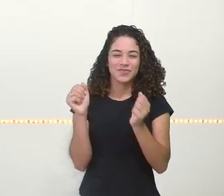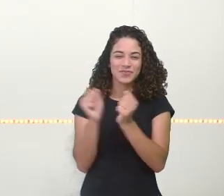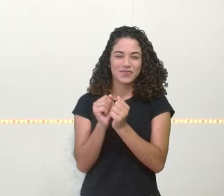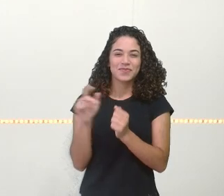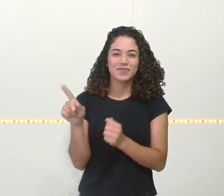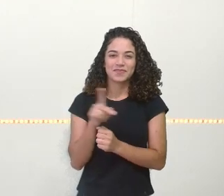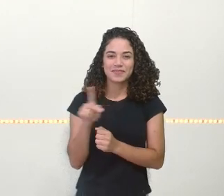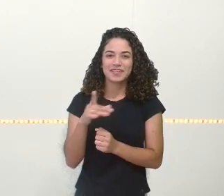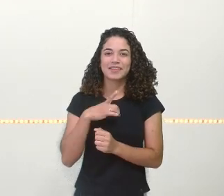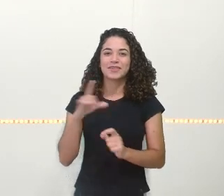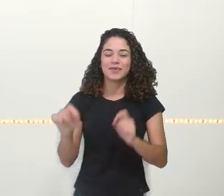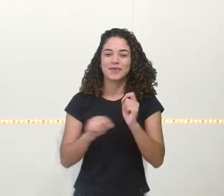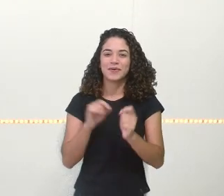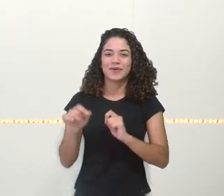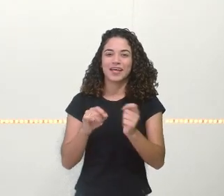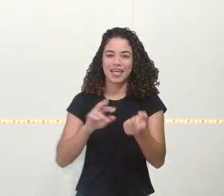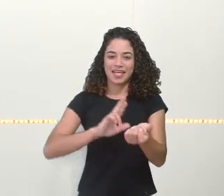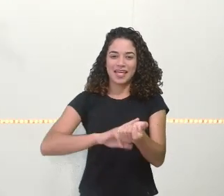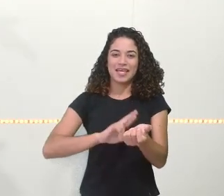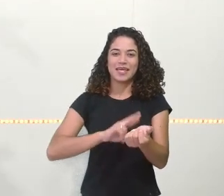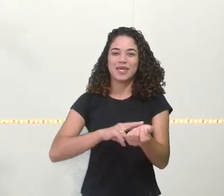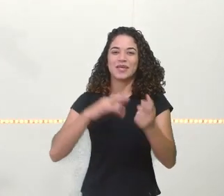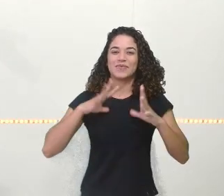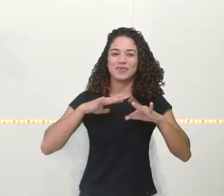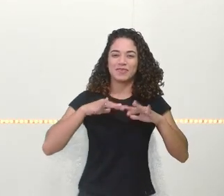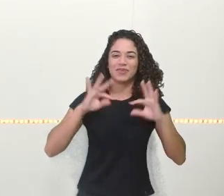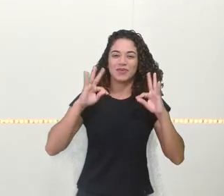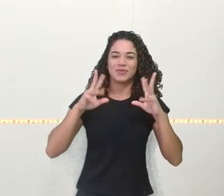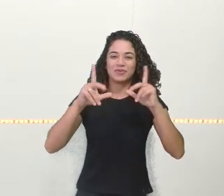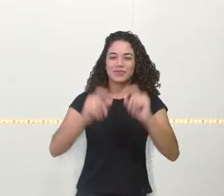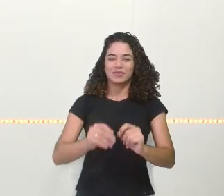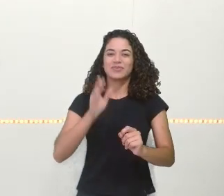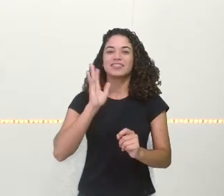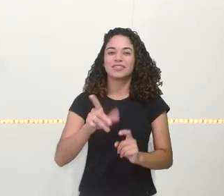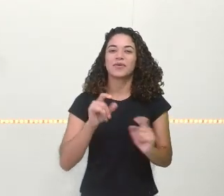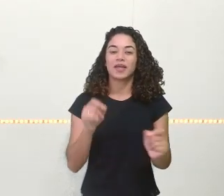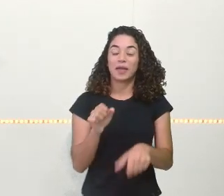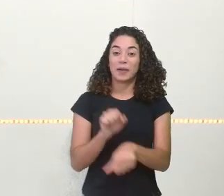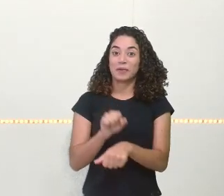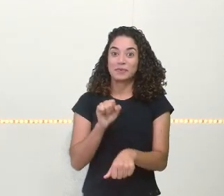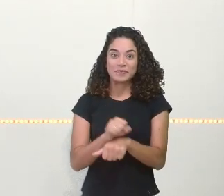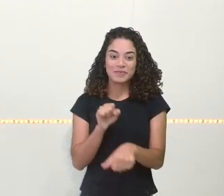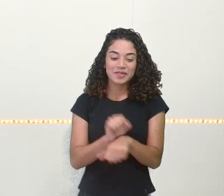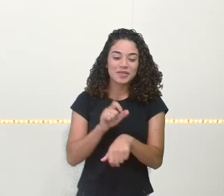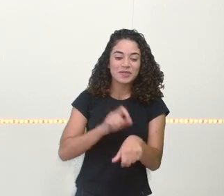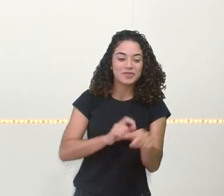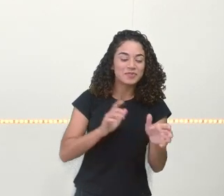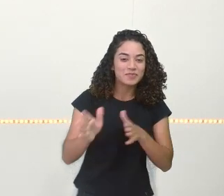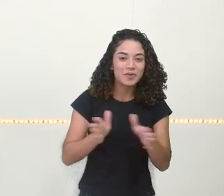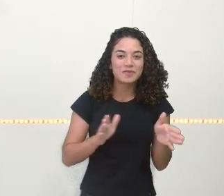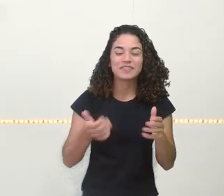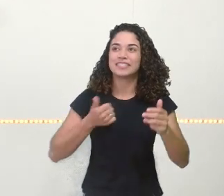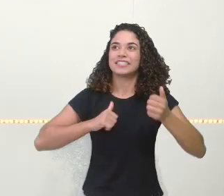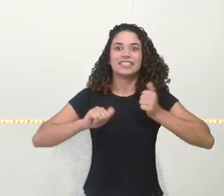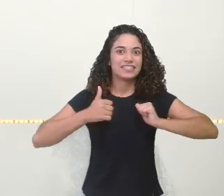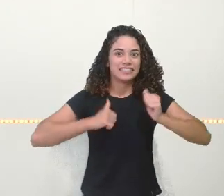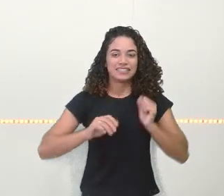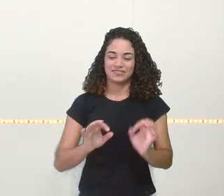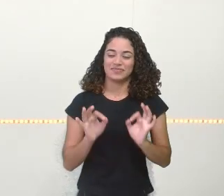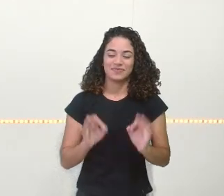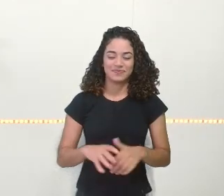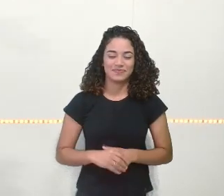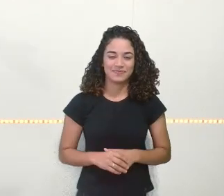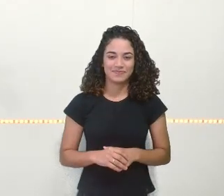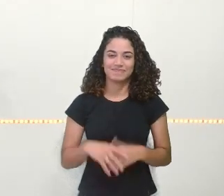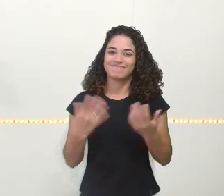Tem ritmo de férias, né? Todo mundo já esperando esse momento tão ansiosamente, né? Então,